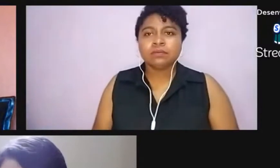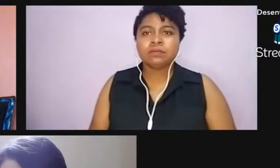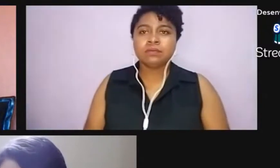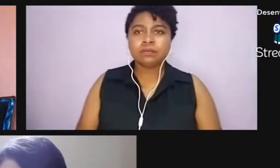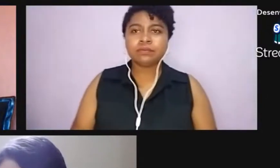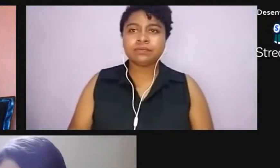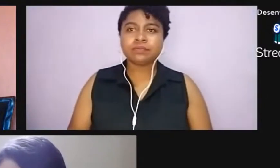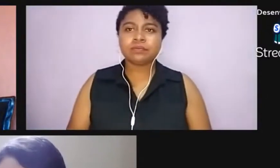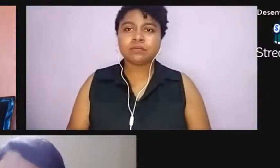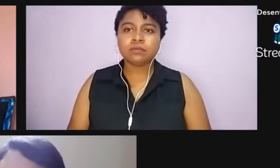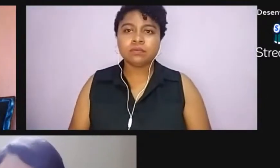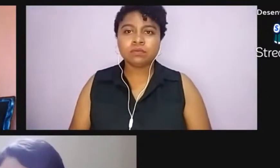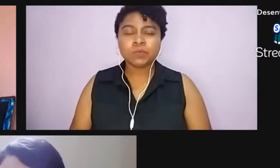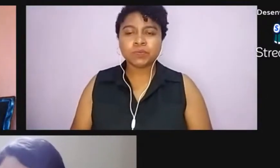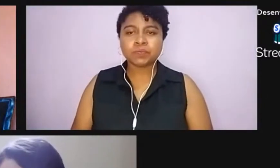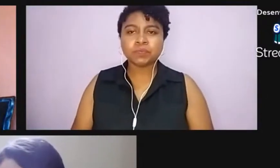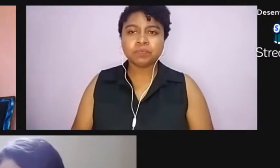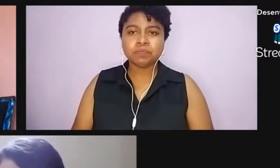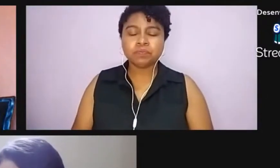Aqui já respondeu.